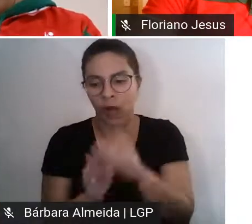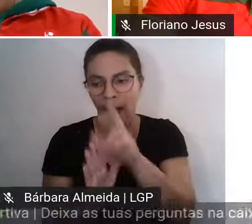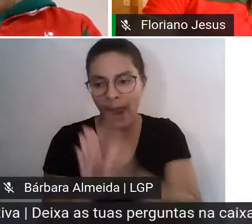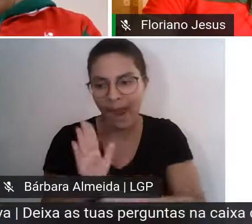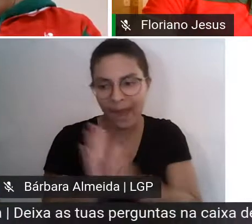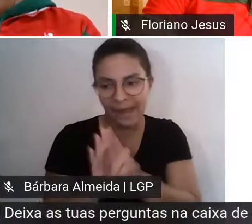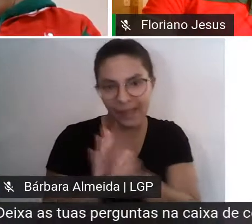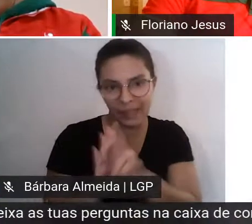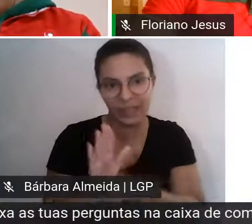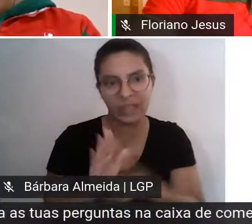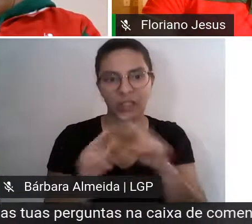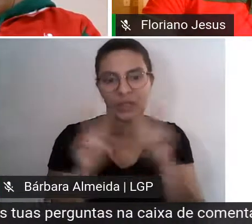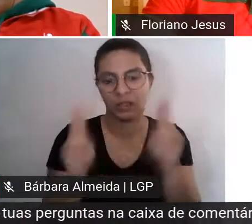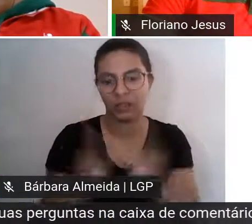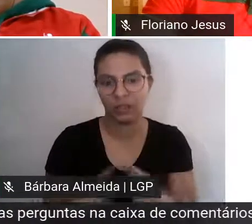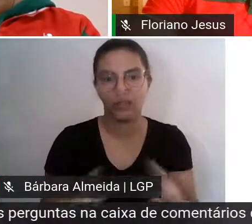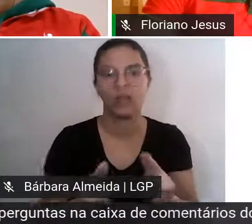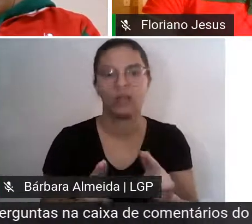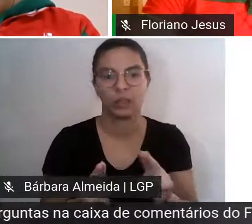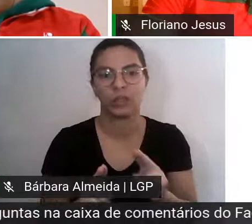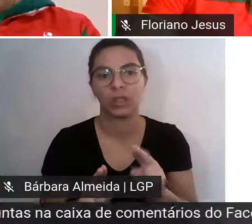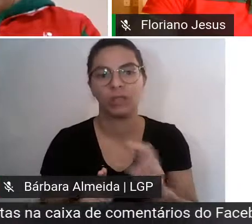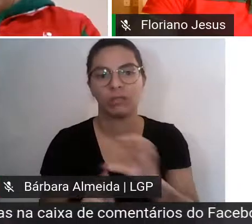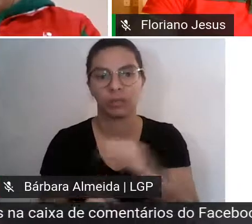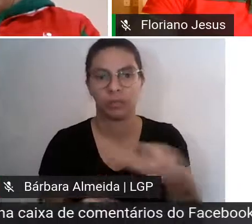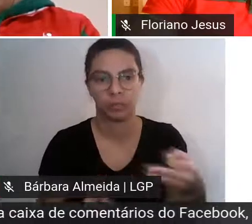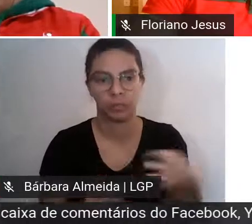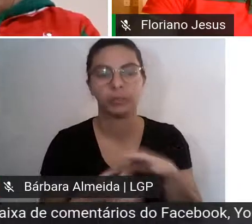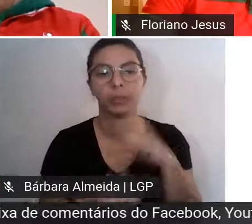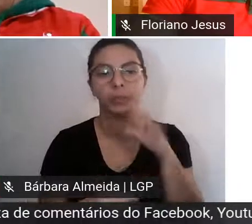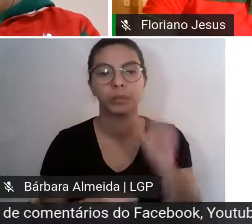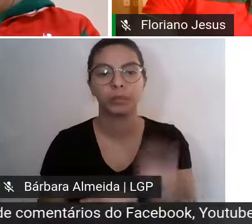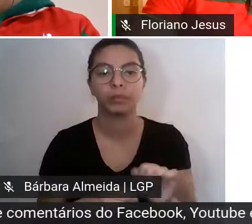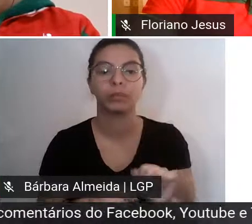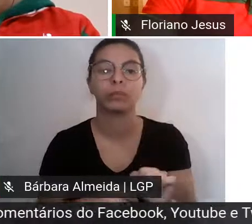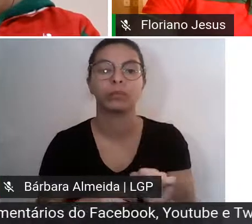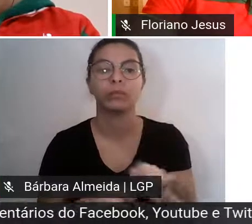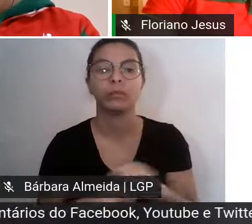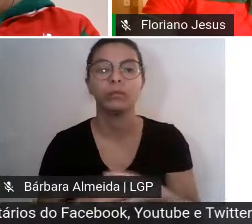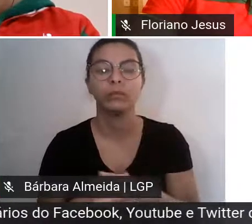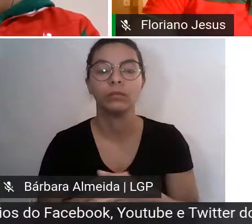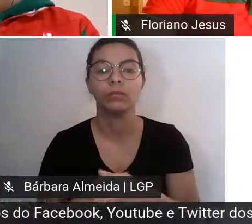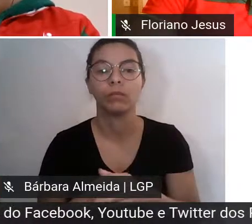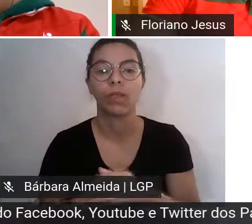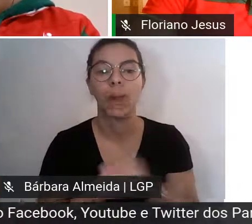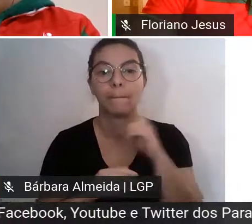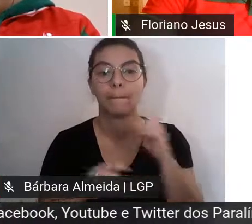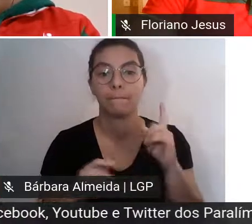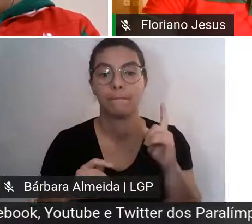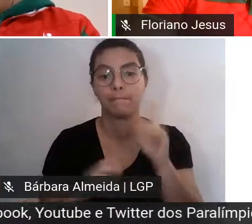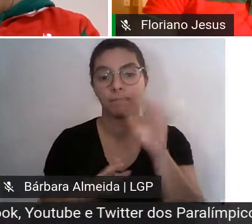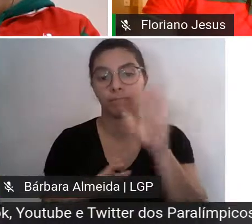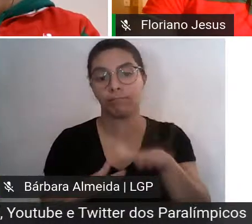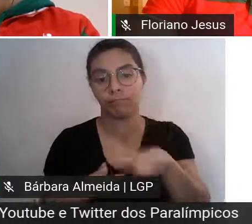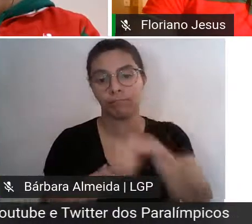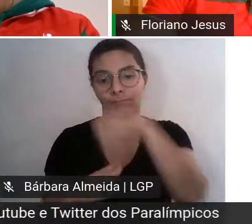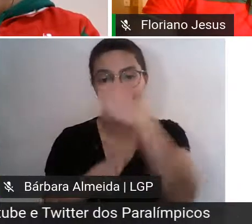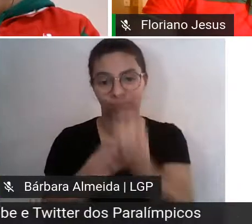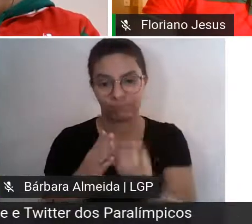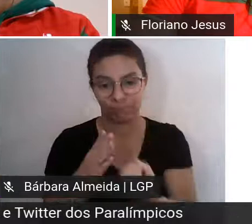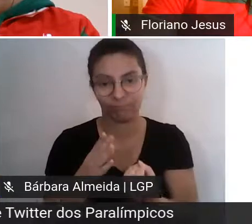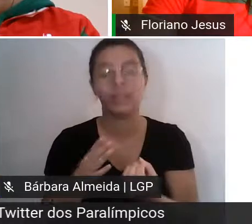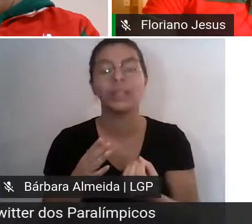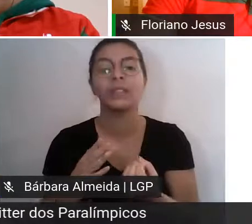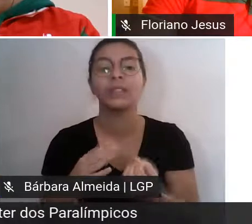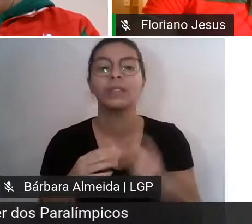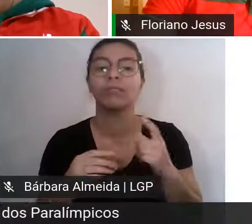Paralímpico Internacional, porque o basquete em cadeira de rodas foi das primeiras modalidades a ter um sistema de classificação